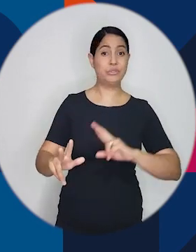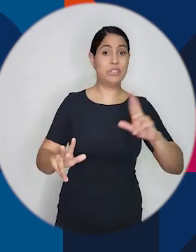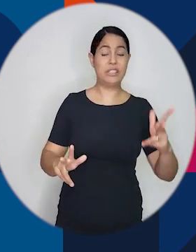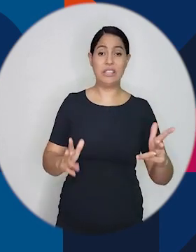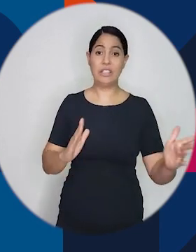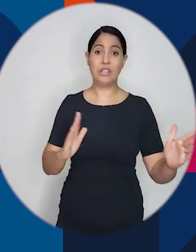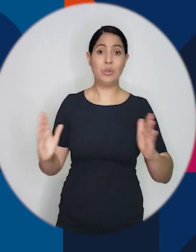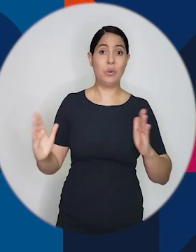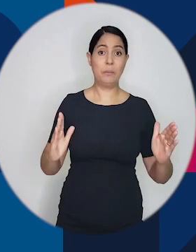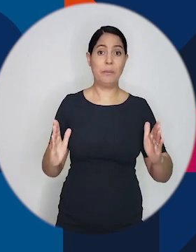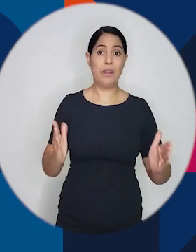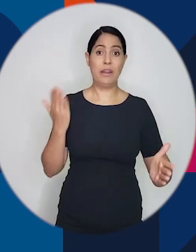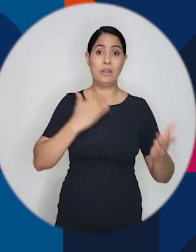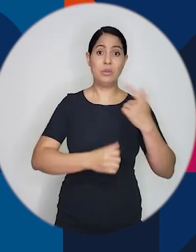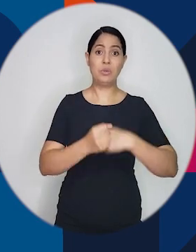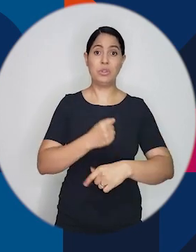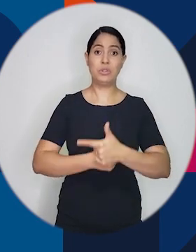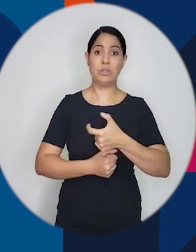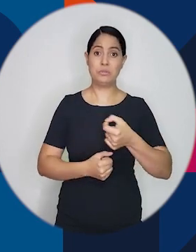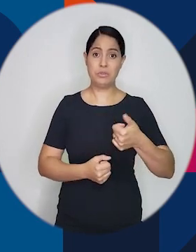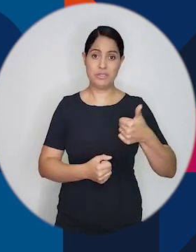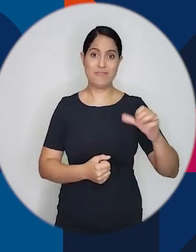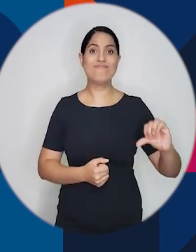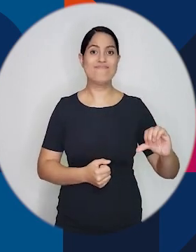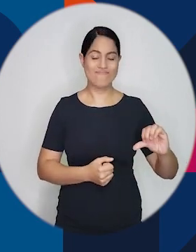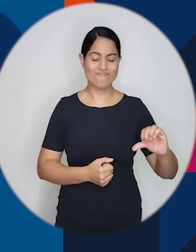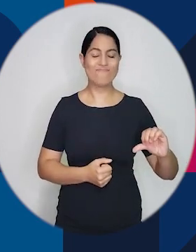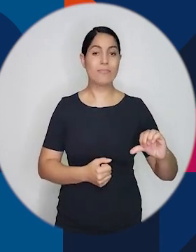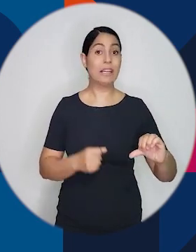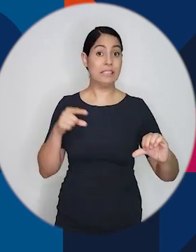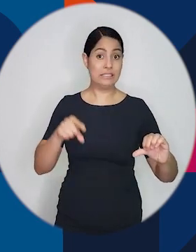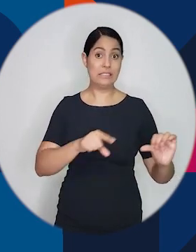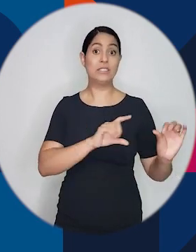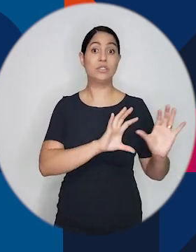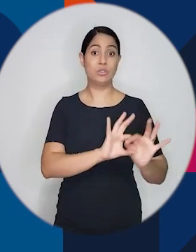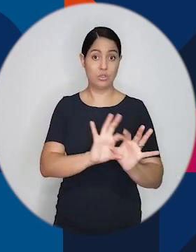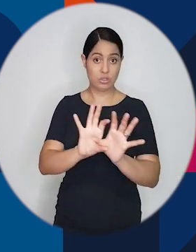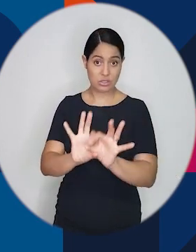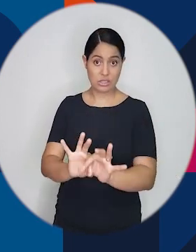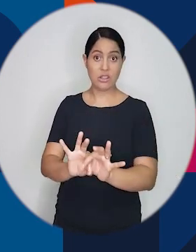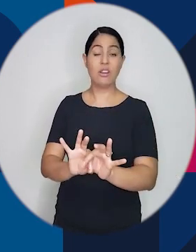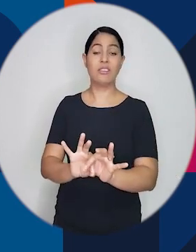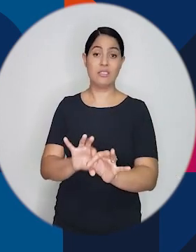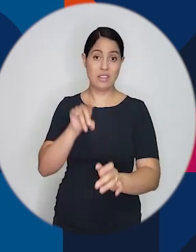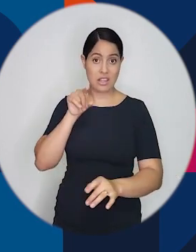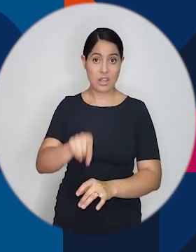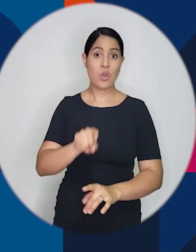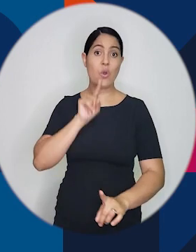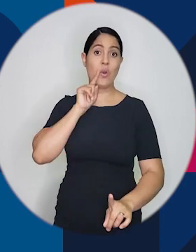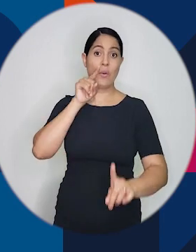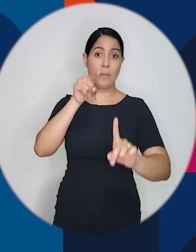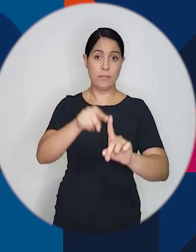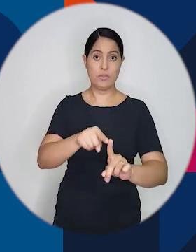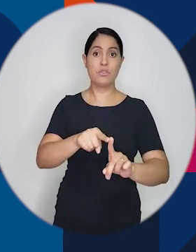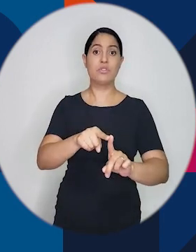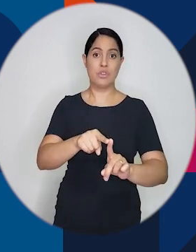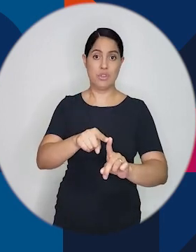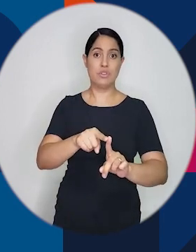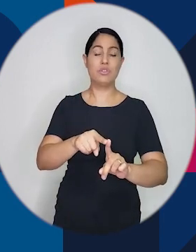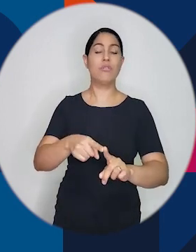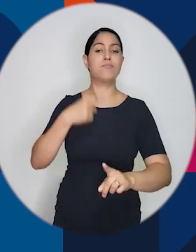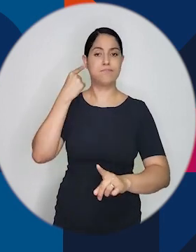totalmente distinta daquela de 2019. E é exatamente esse